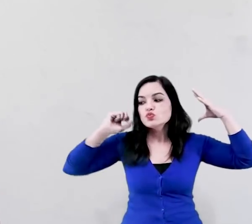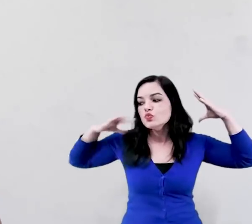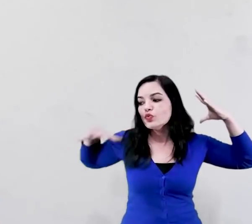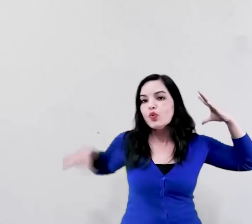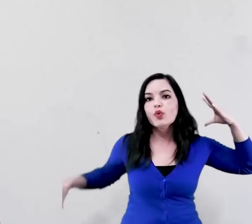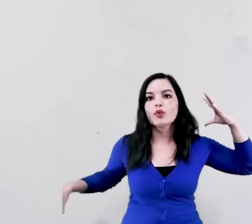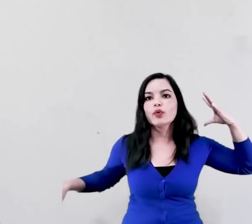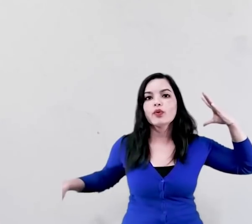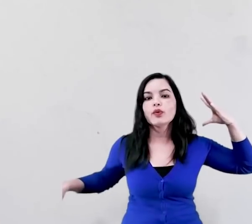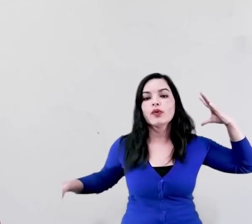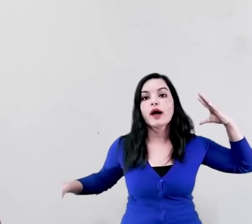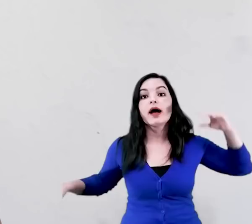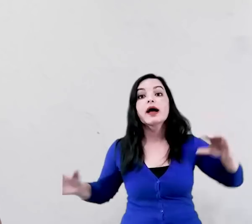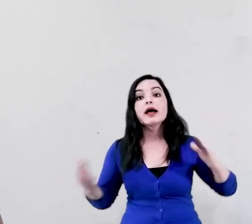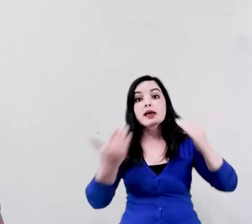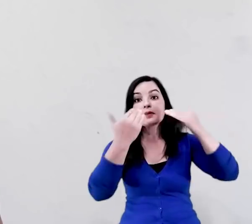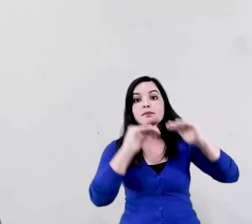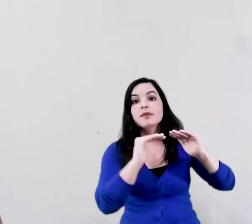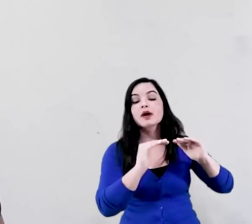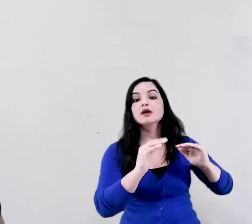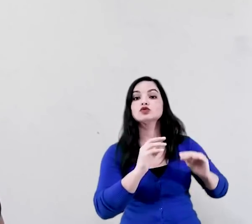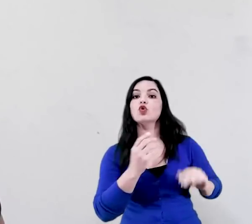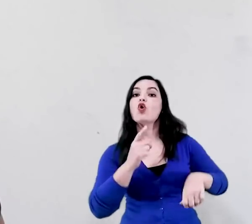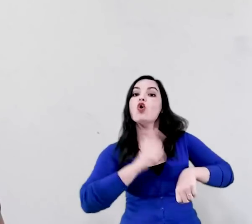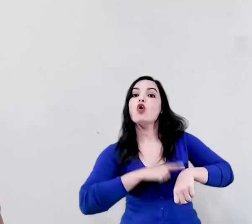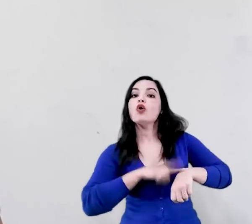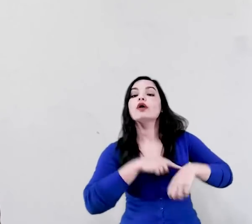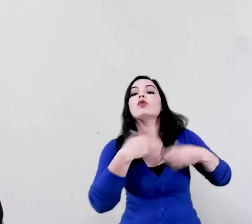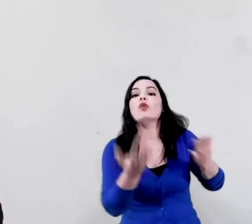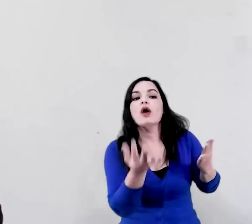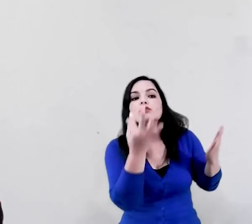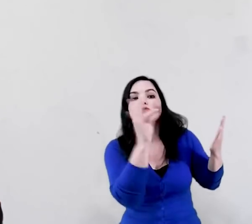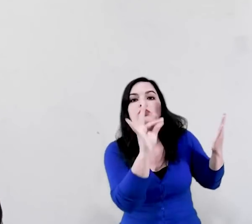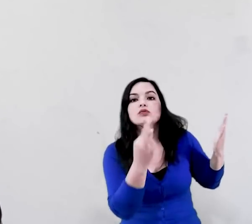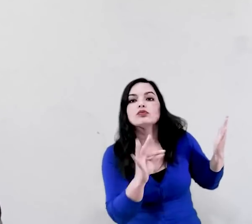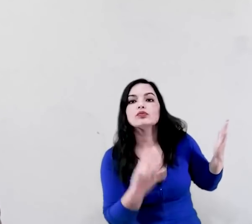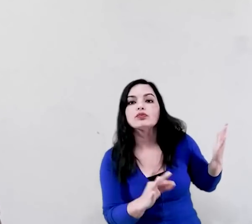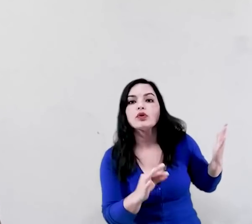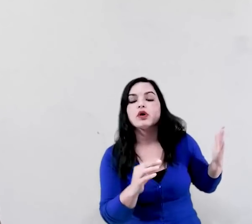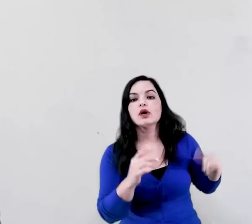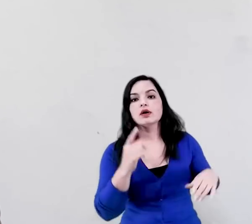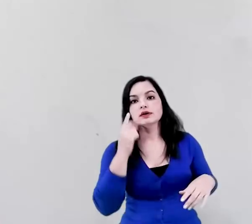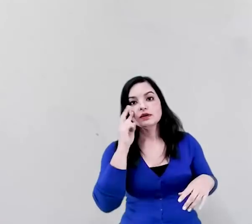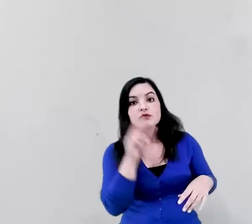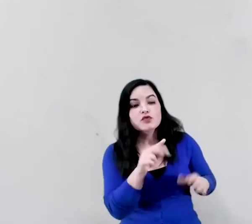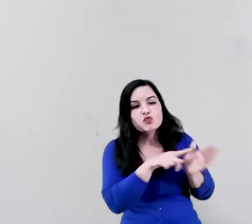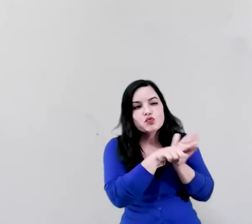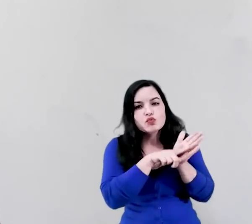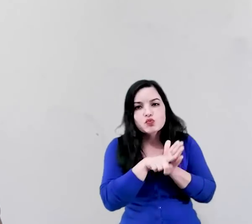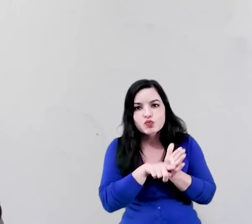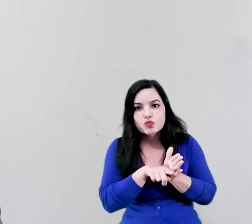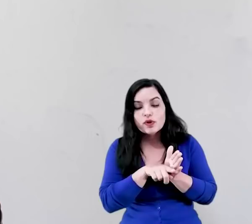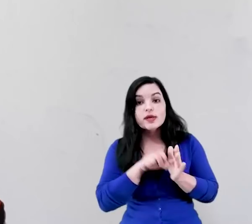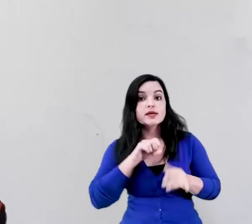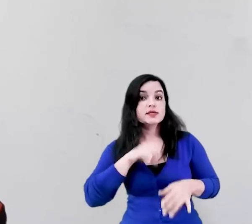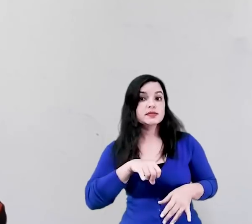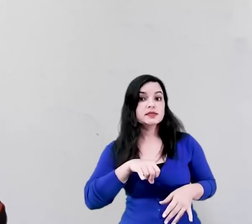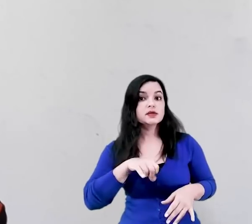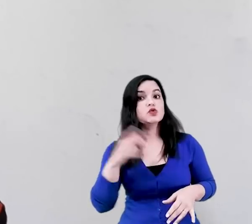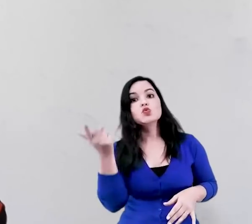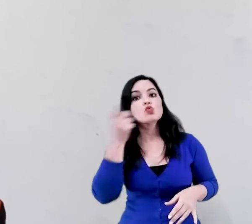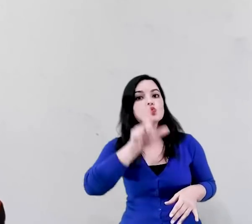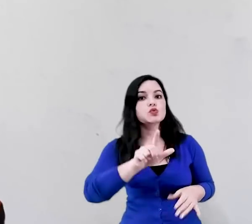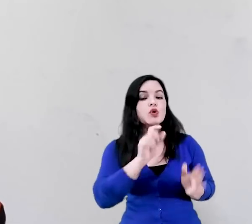que você conseguiu fazer a sua observação, a sua investigação. Se você não conseguir